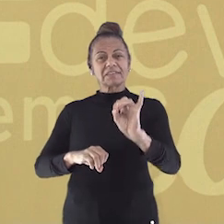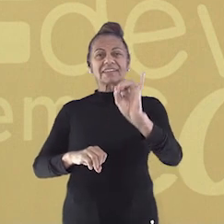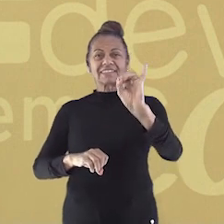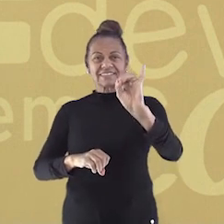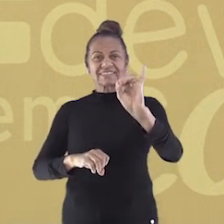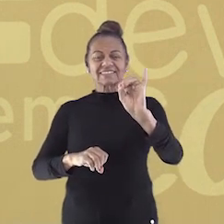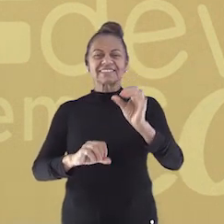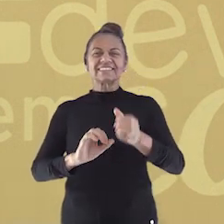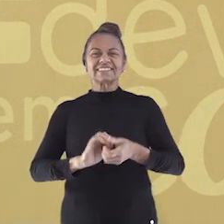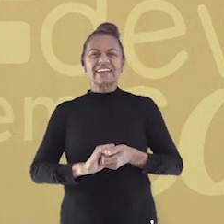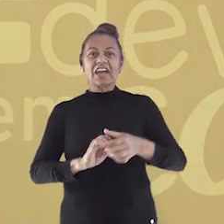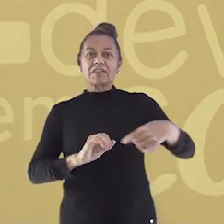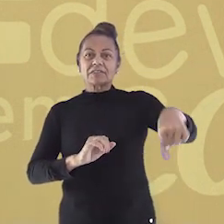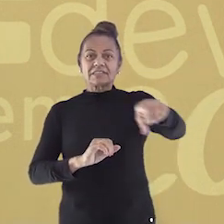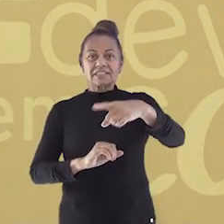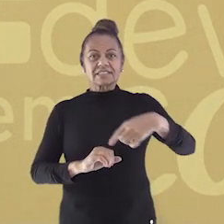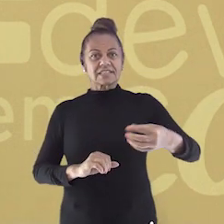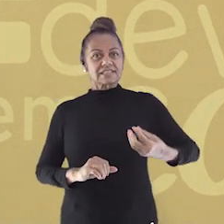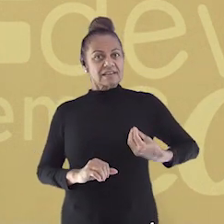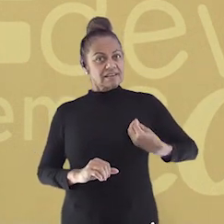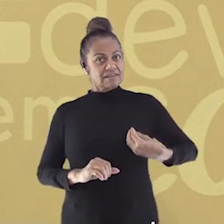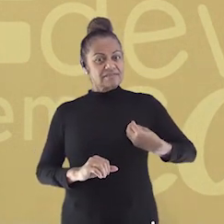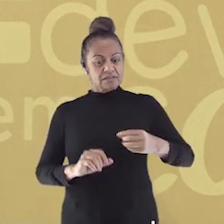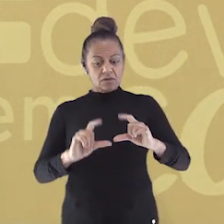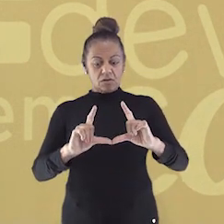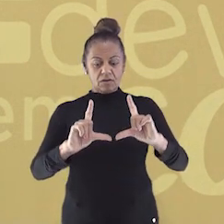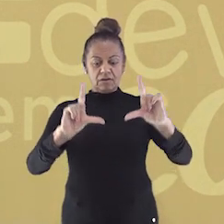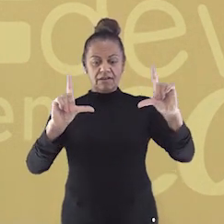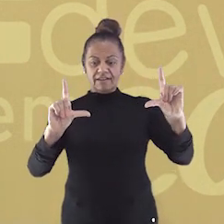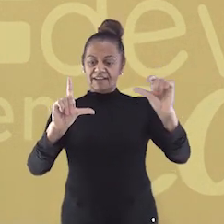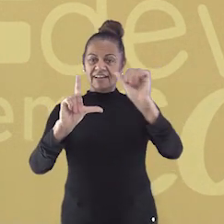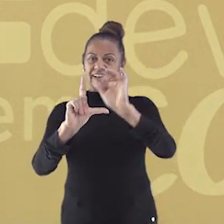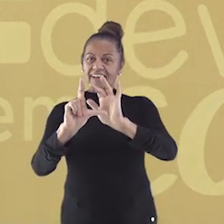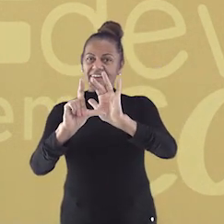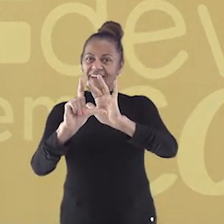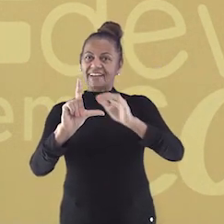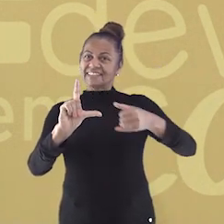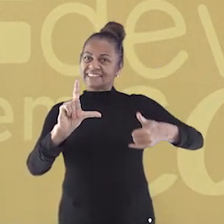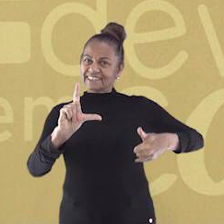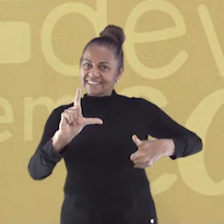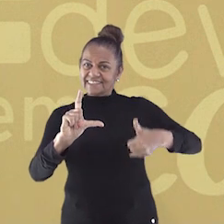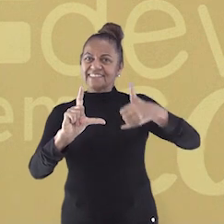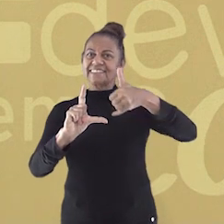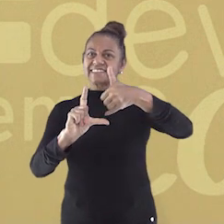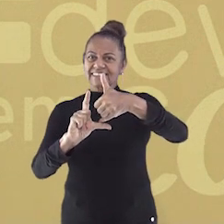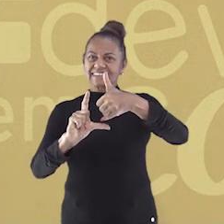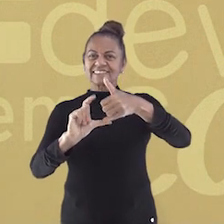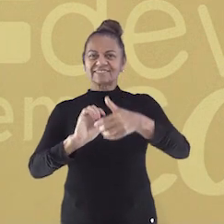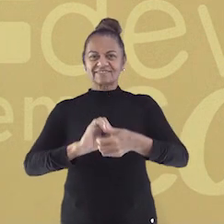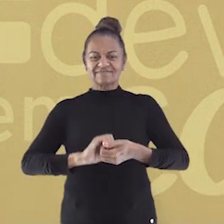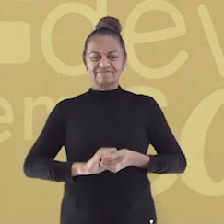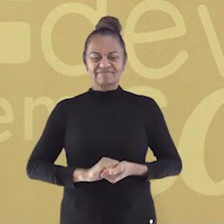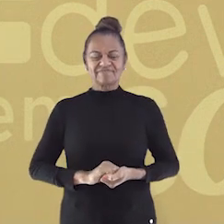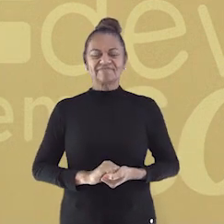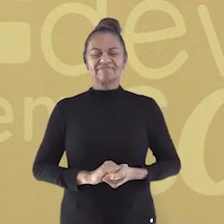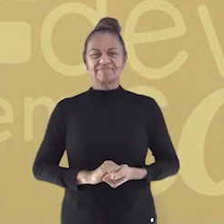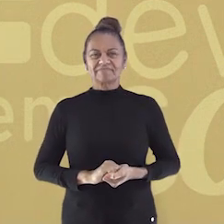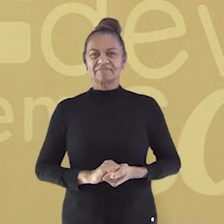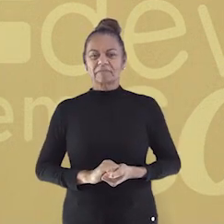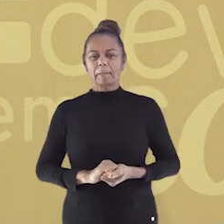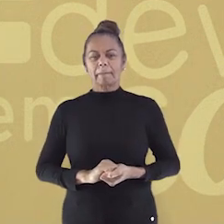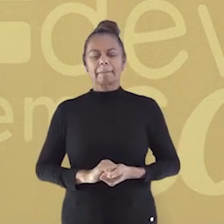saber quem está conosco. Acesse o QR Code que aparece na tela e registre a sua